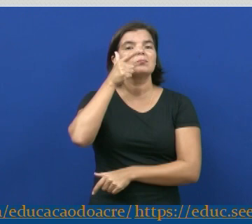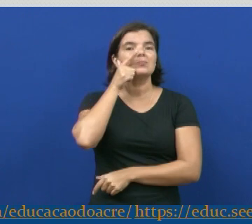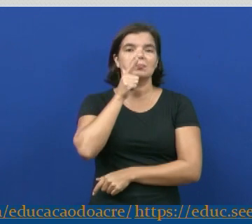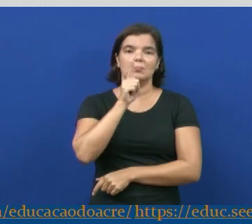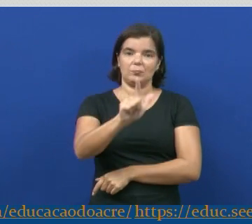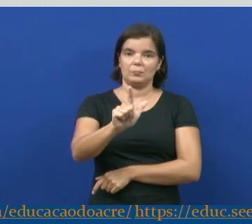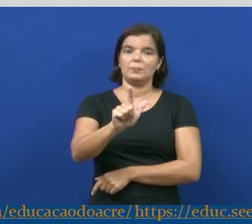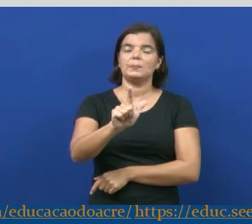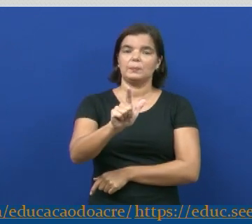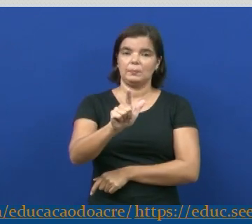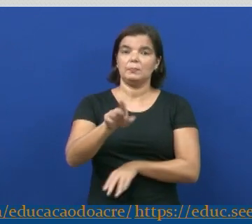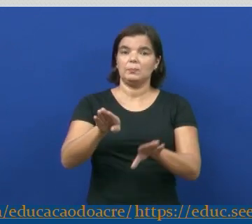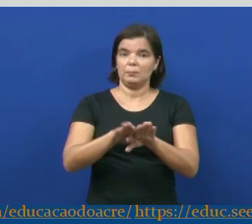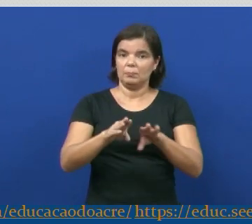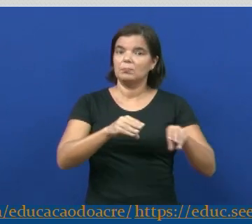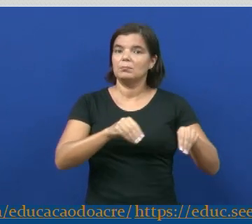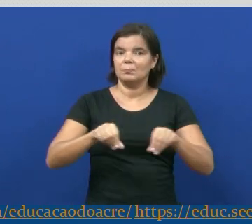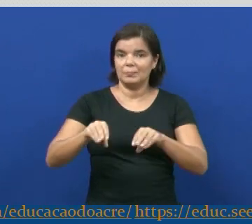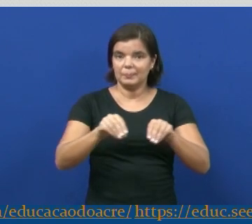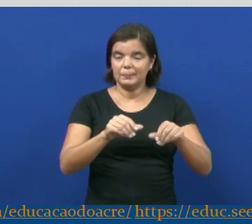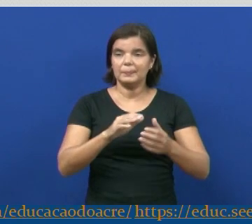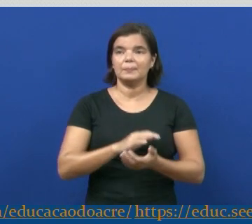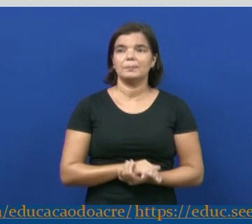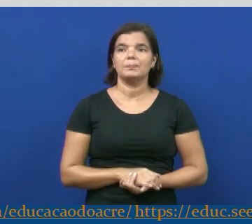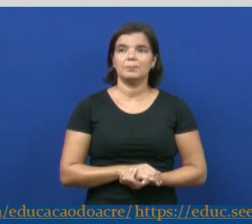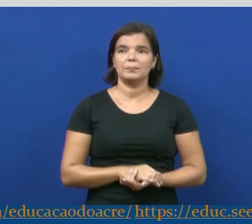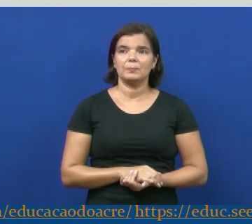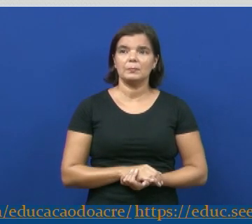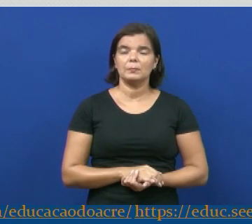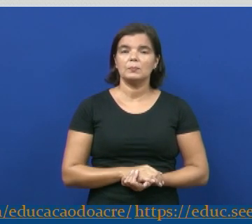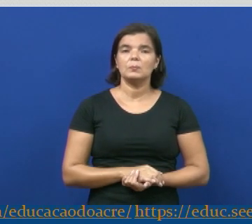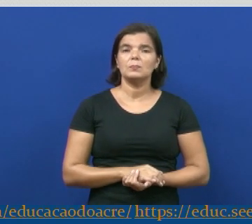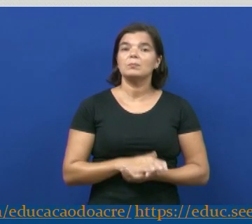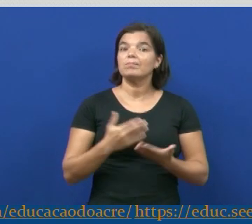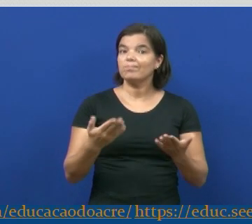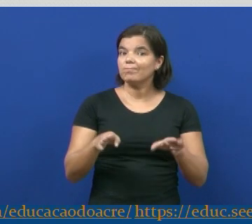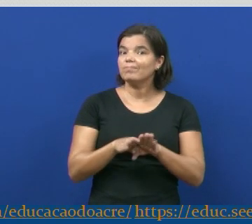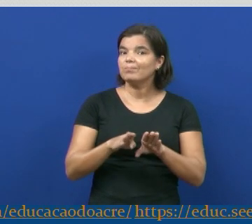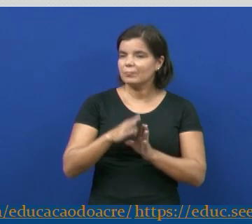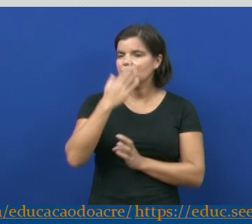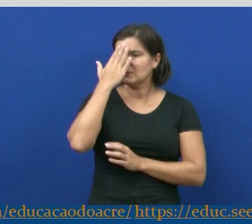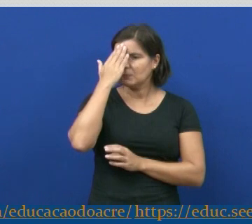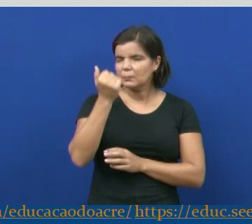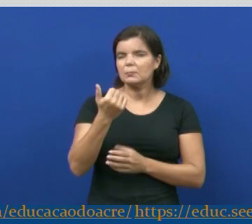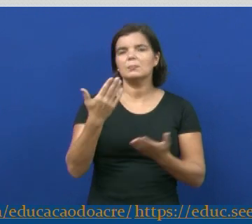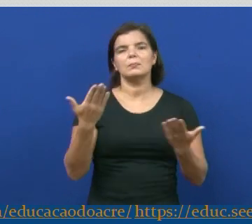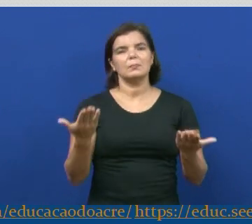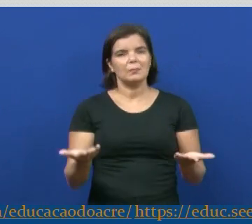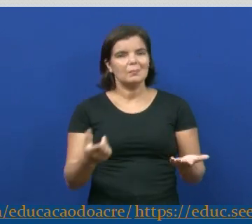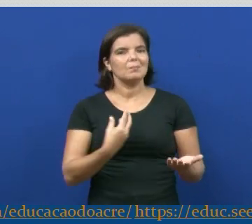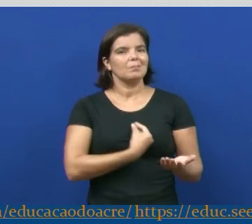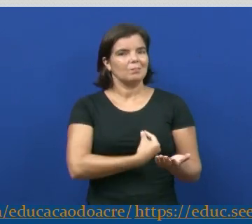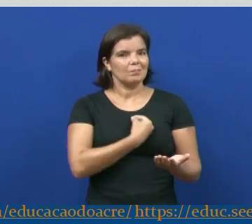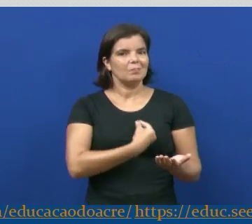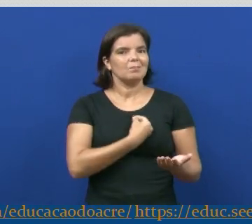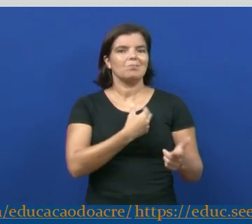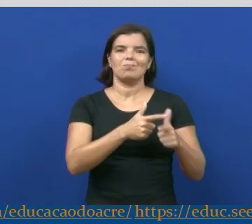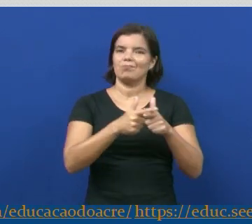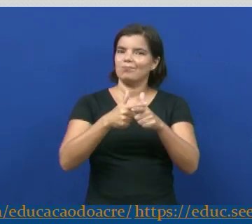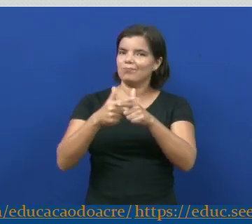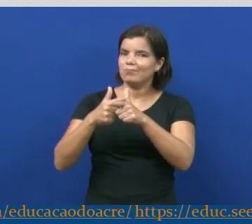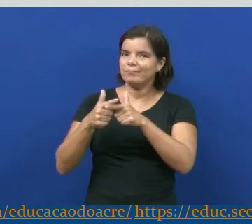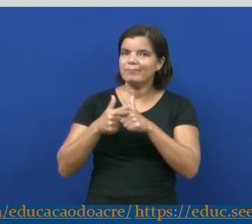conquista pela a terra. E aí também nós sabemos que há, né,